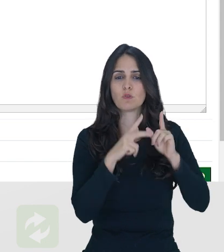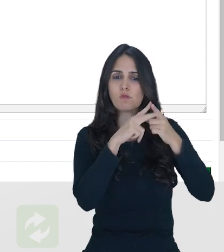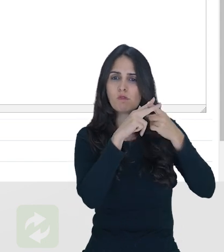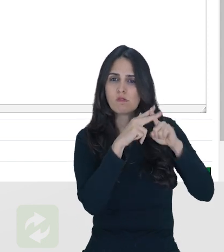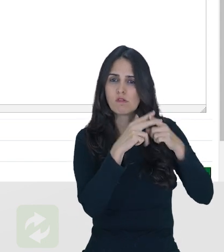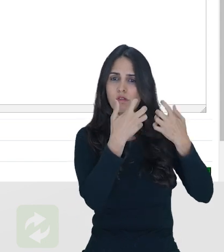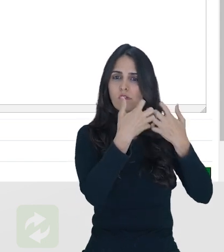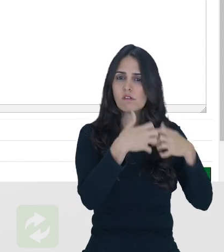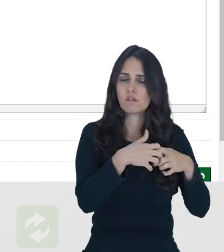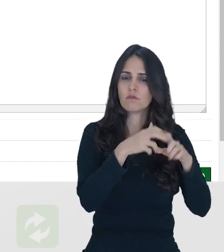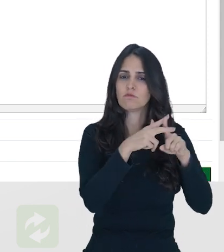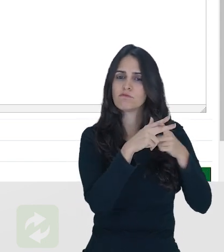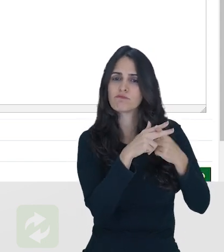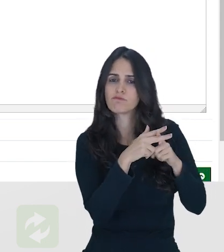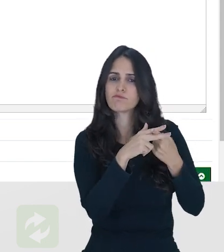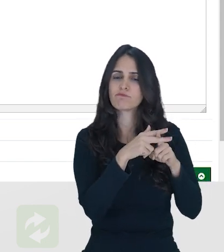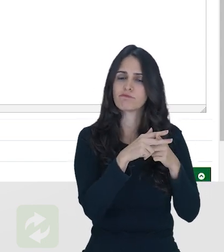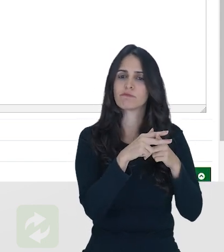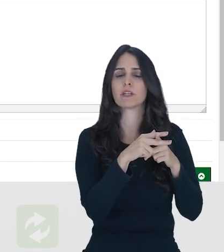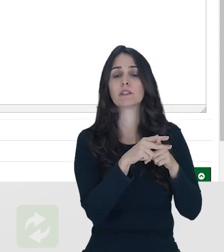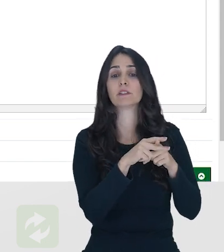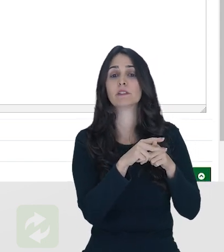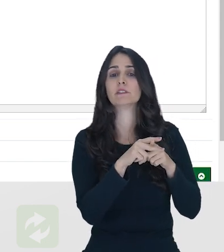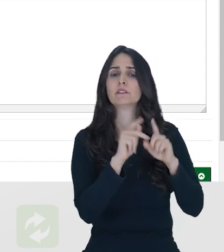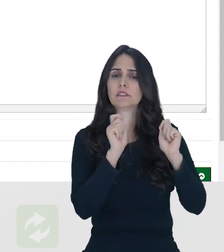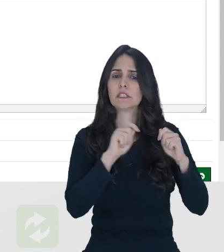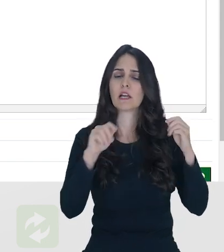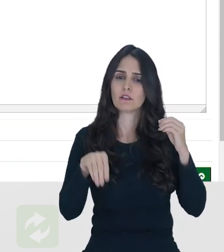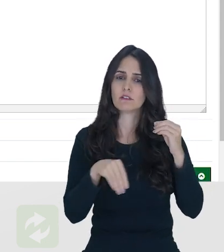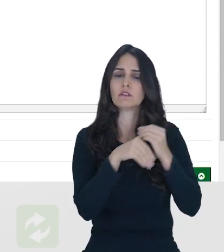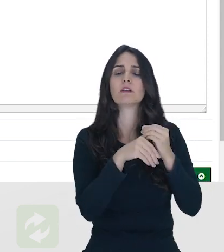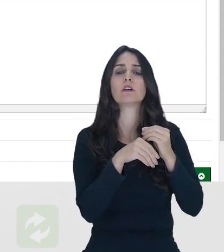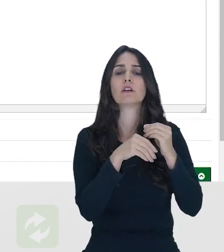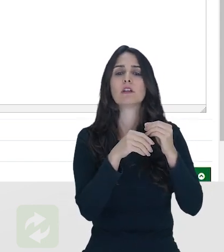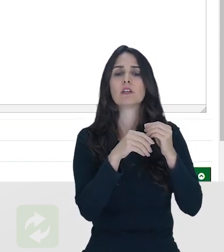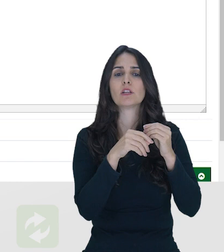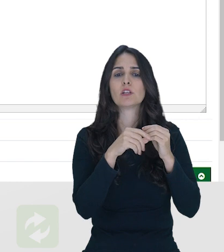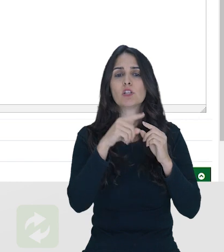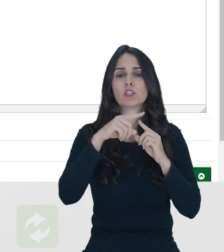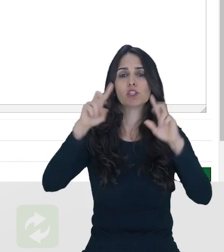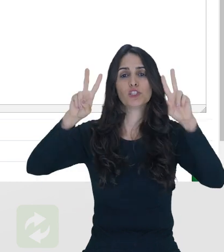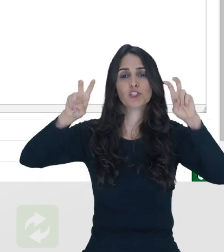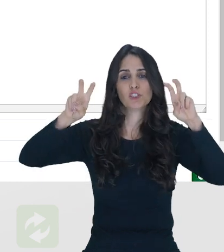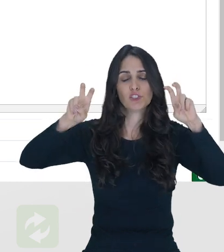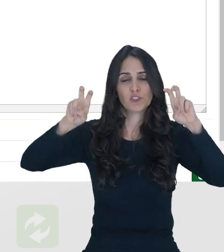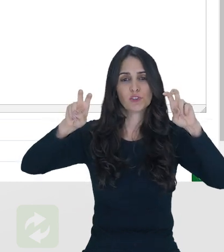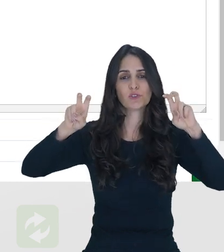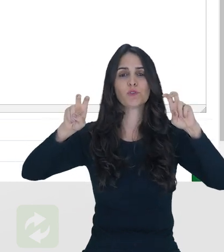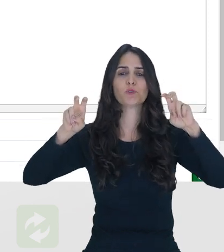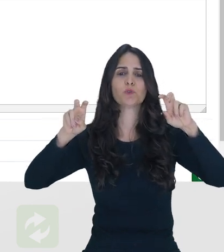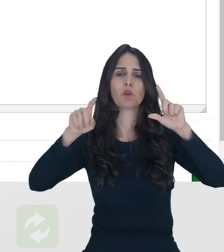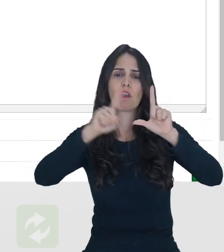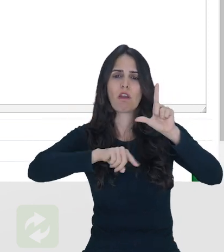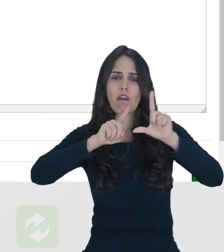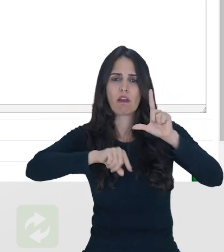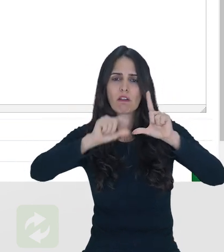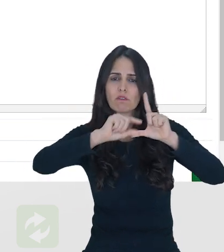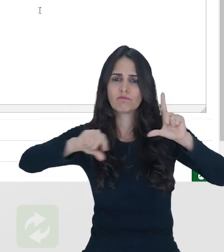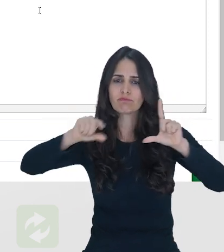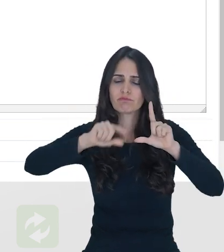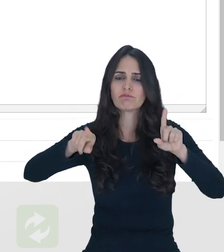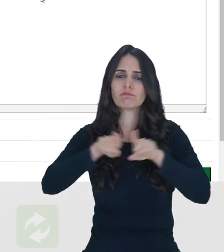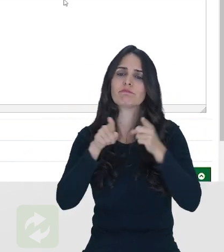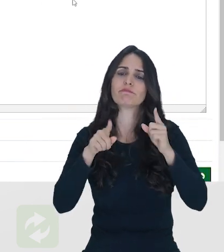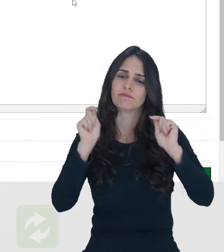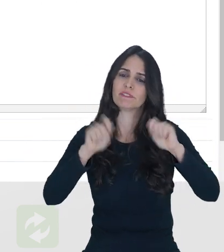formatar o texto é colocar a formatação de título fonte e